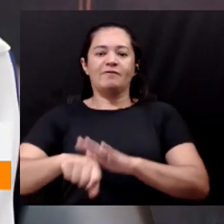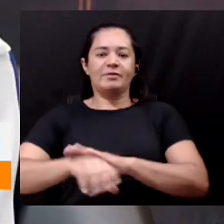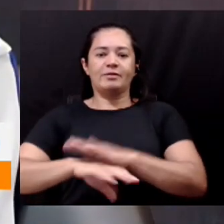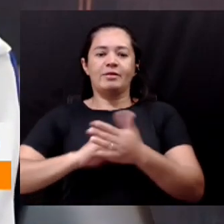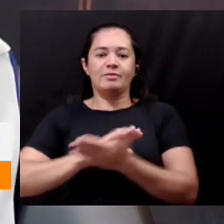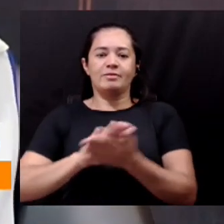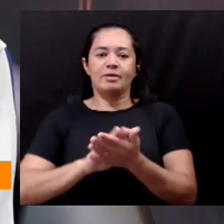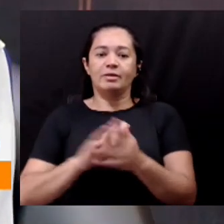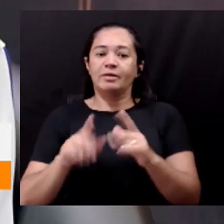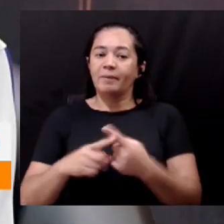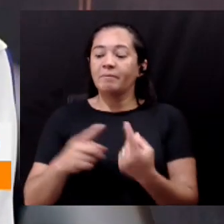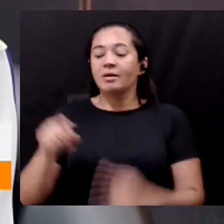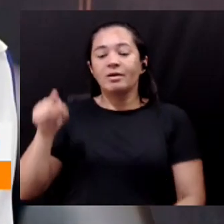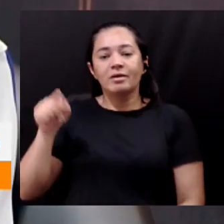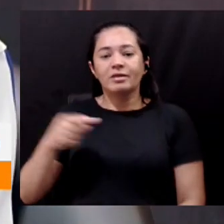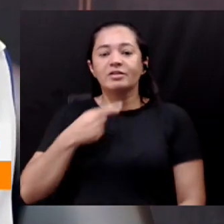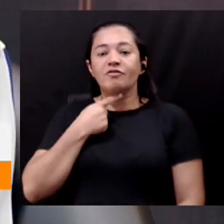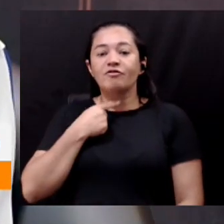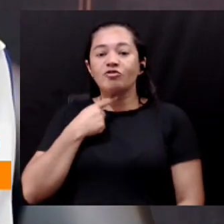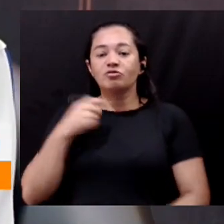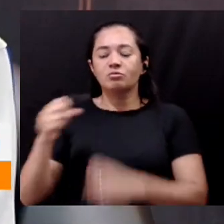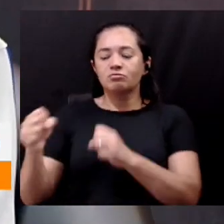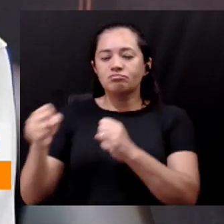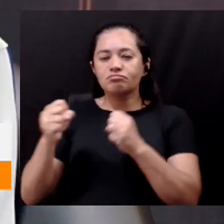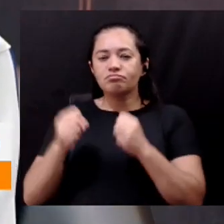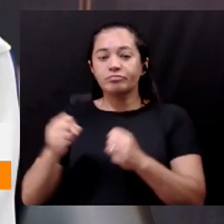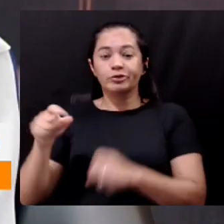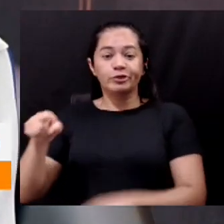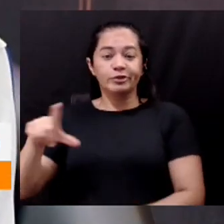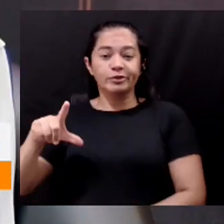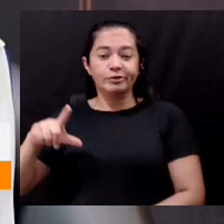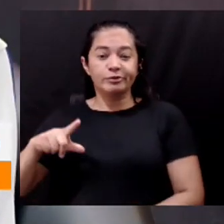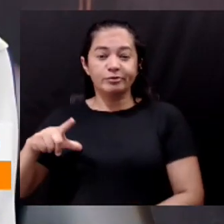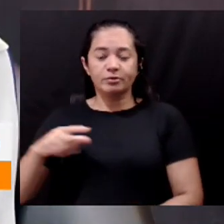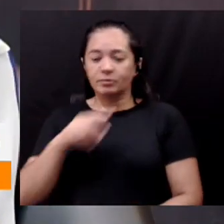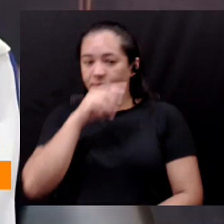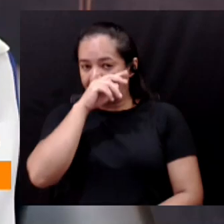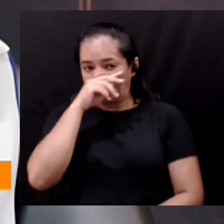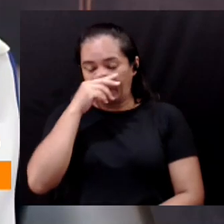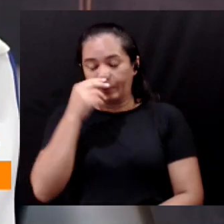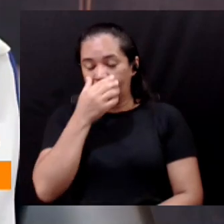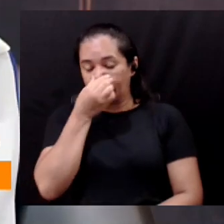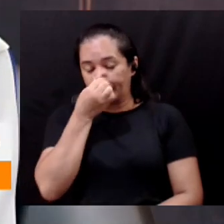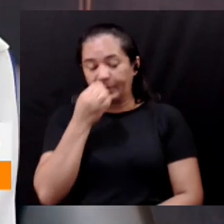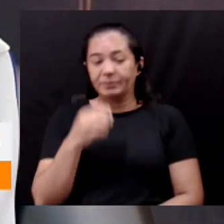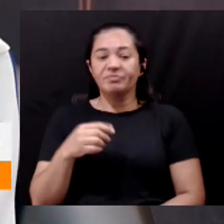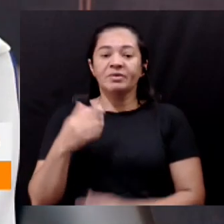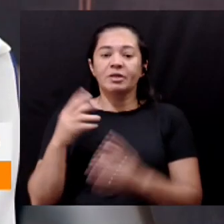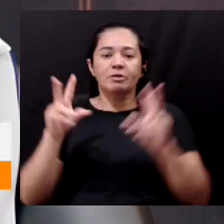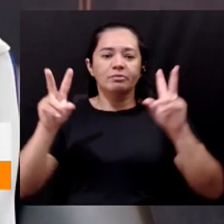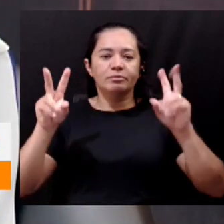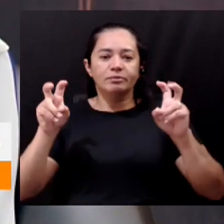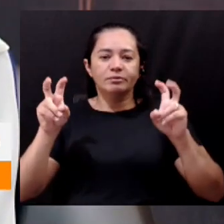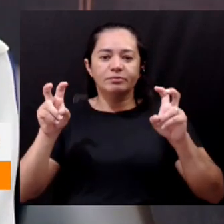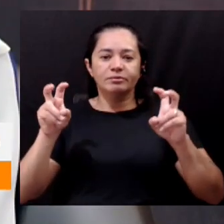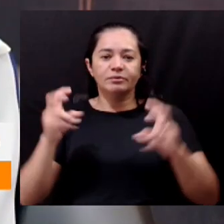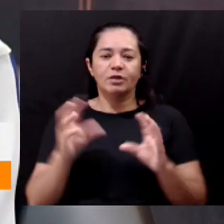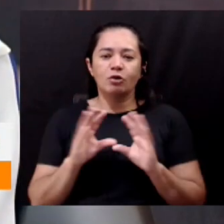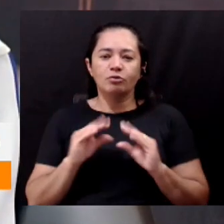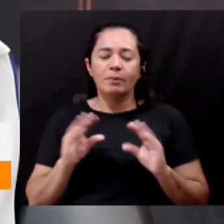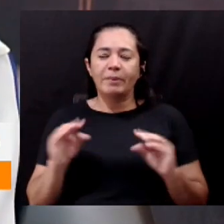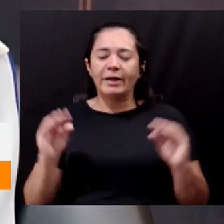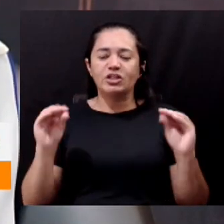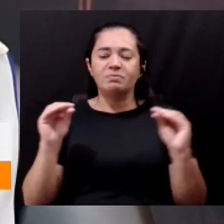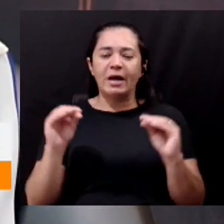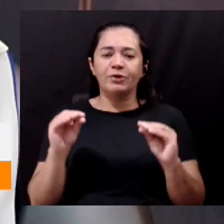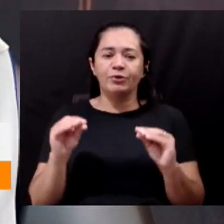vontade de se manter no poder, essa vontade de se manter, né, com esse, entre aspas, também bem-estar. Mas tem um outro lado também que a gente não